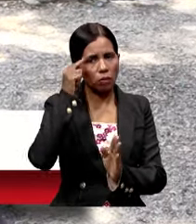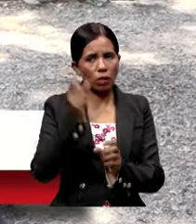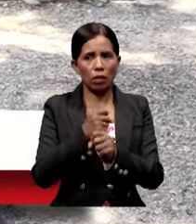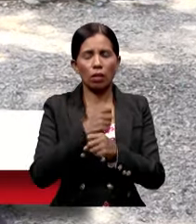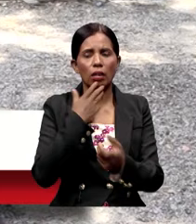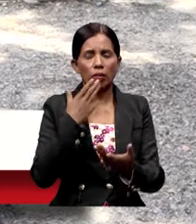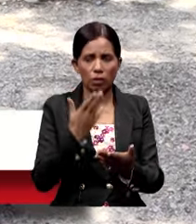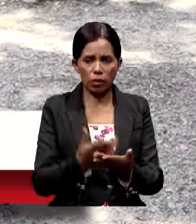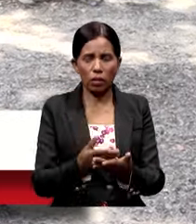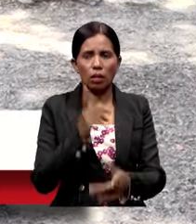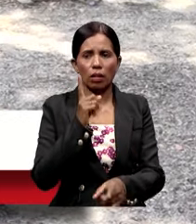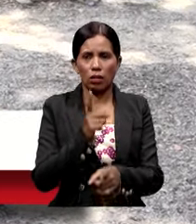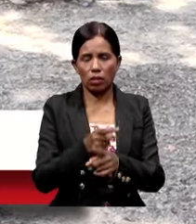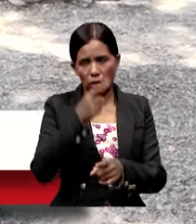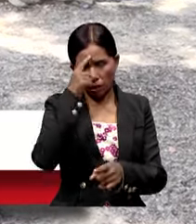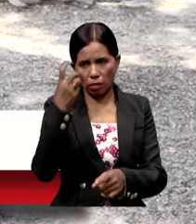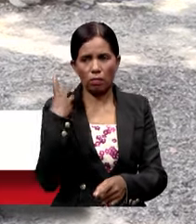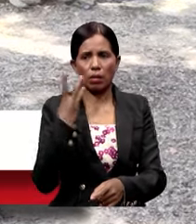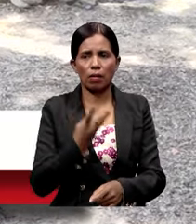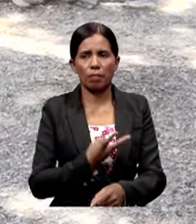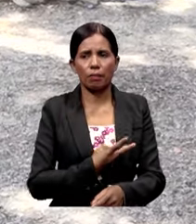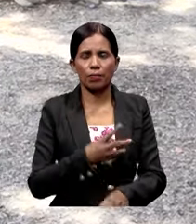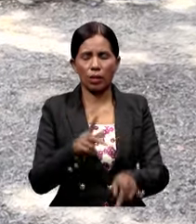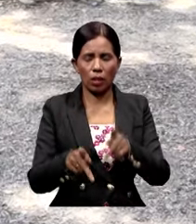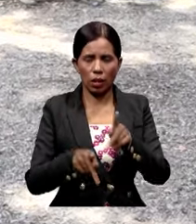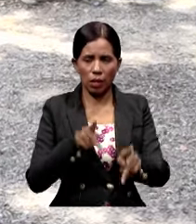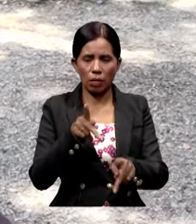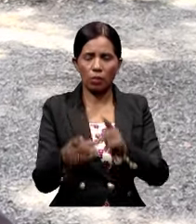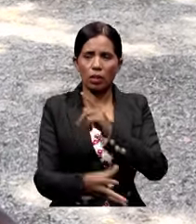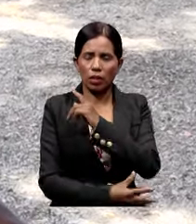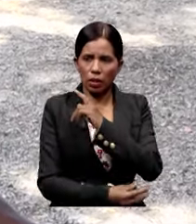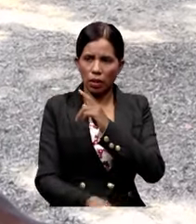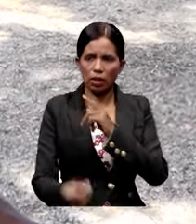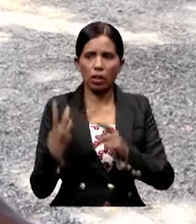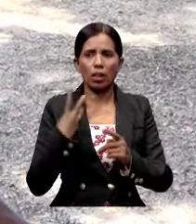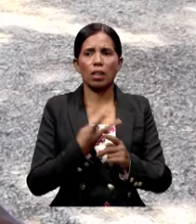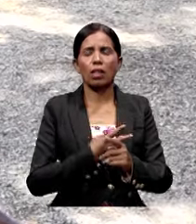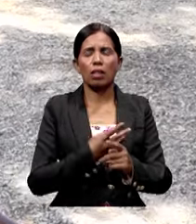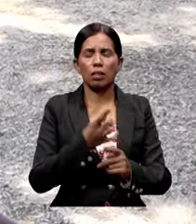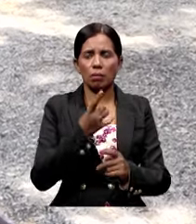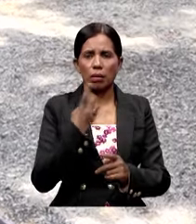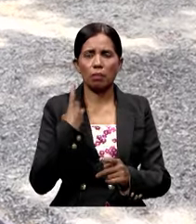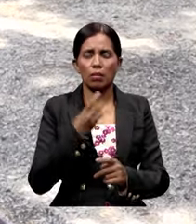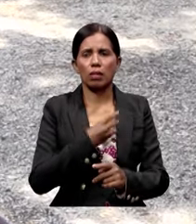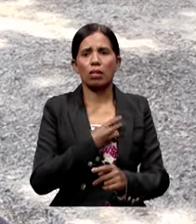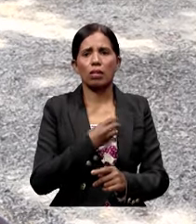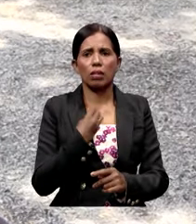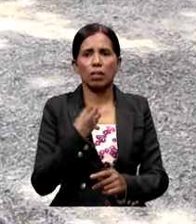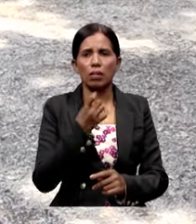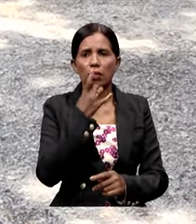lutam para, tamba a mi povo que né, às vezes me arrimate,